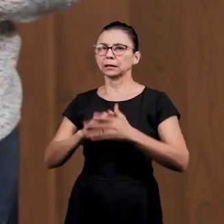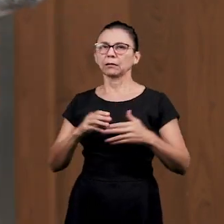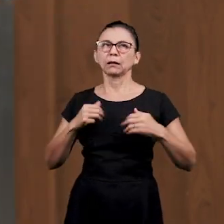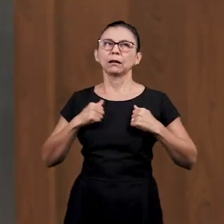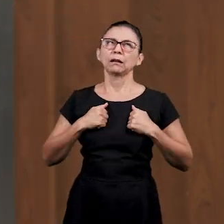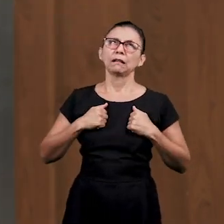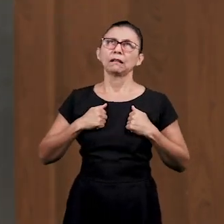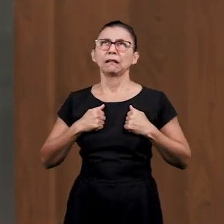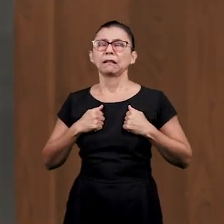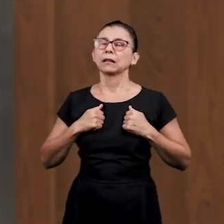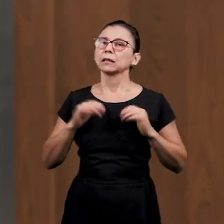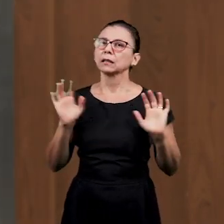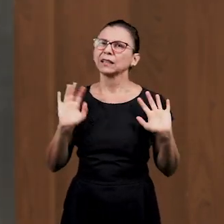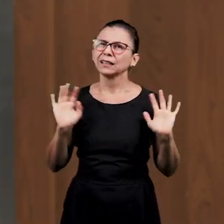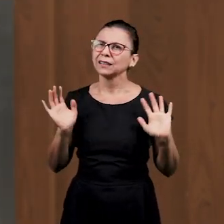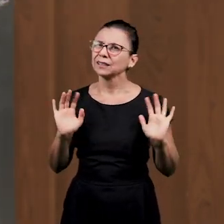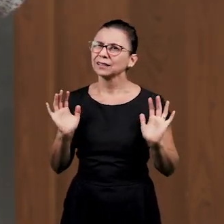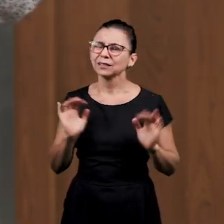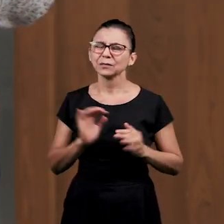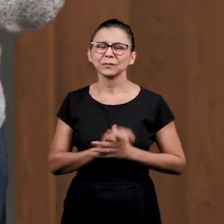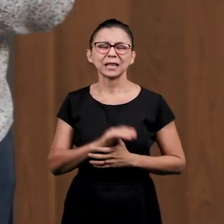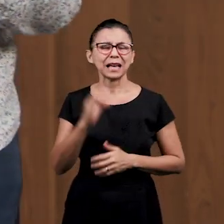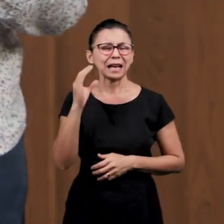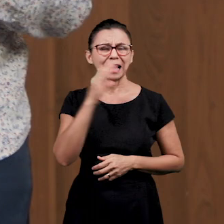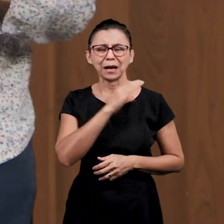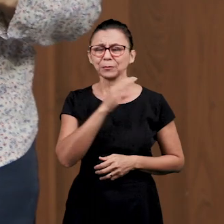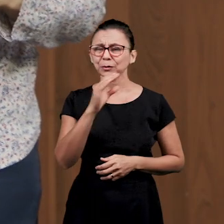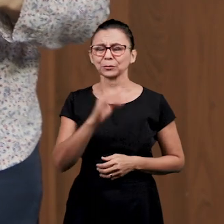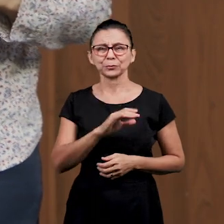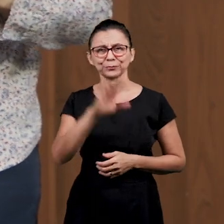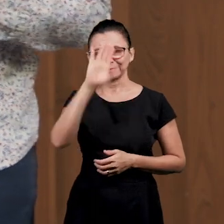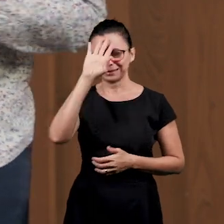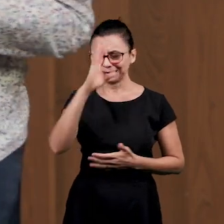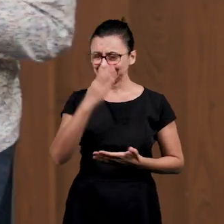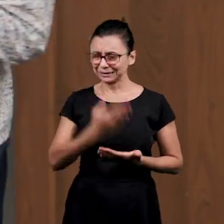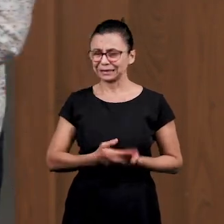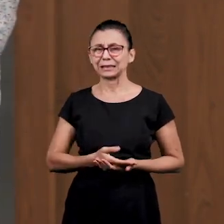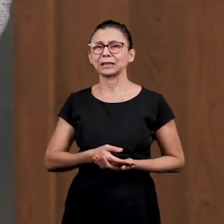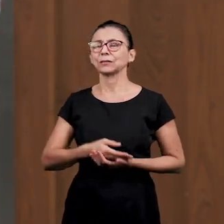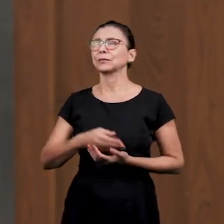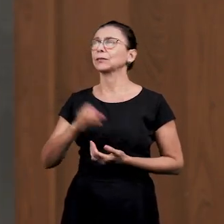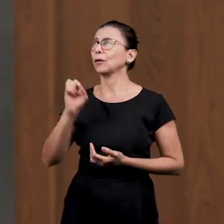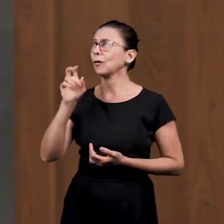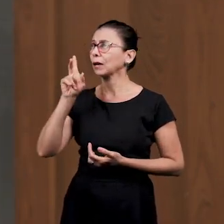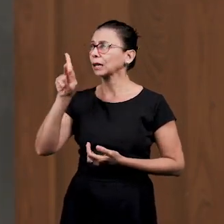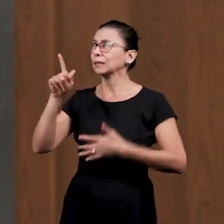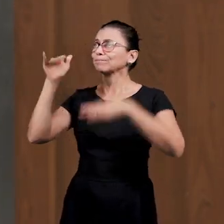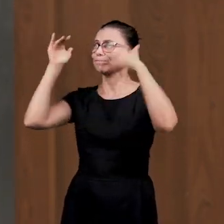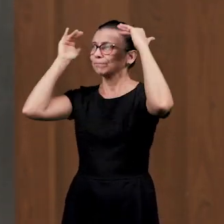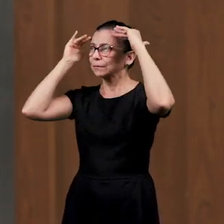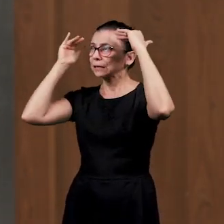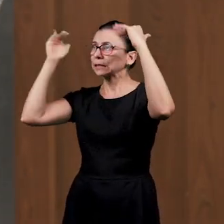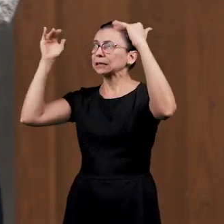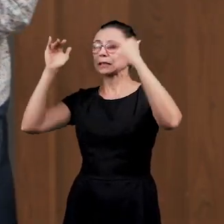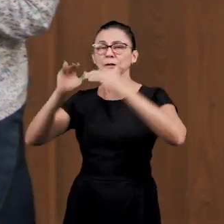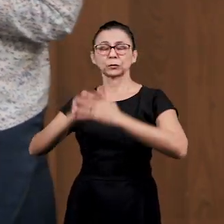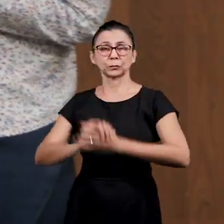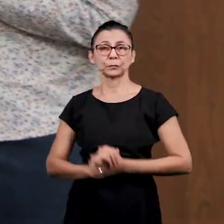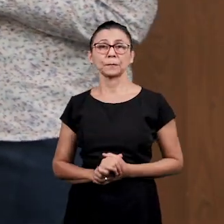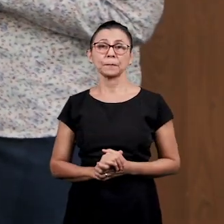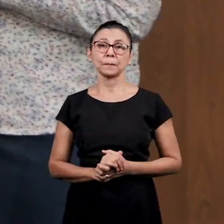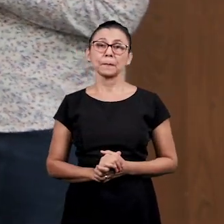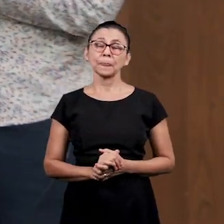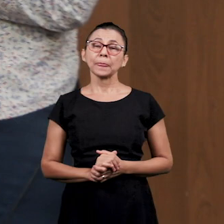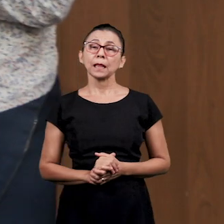não se acomodou. Abraão imediatamente creu e obedeceu no Senhor. Então, Abraão